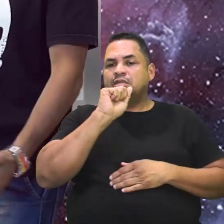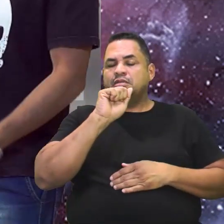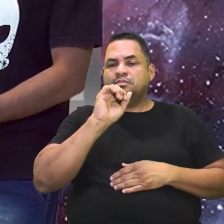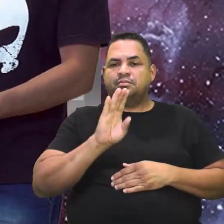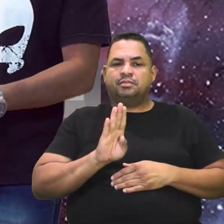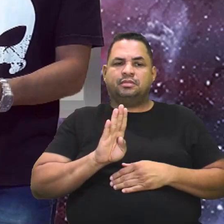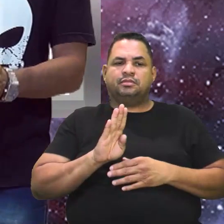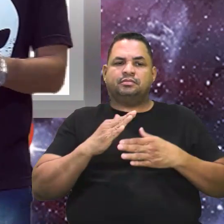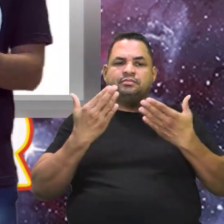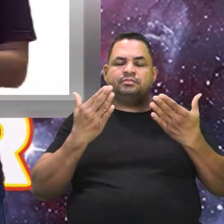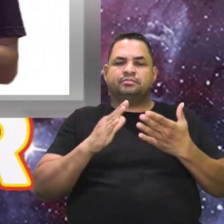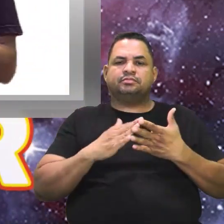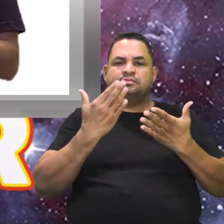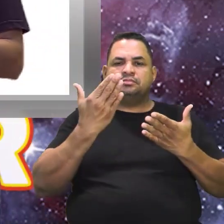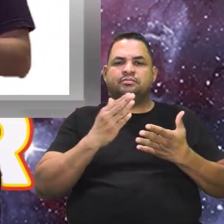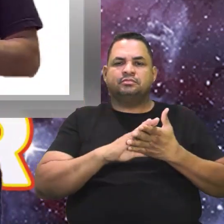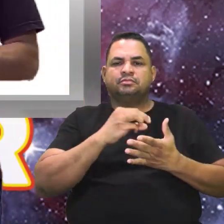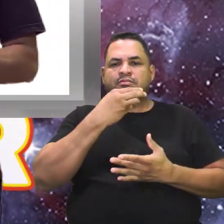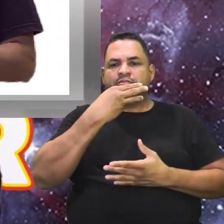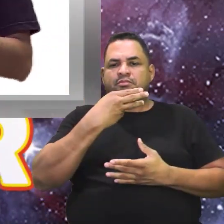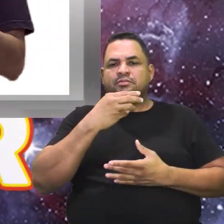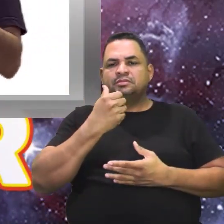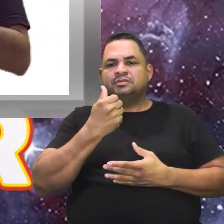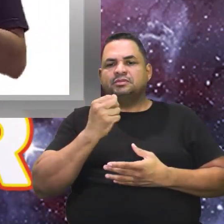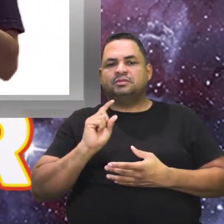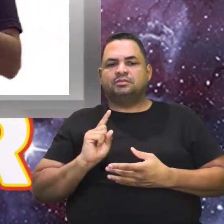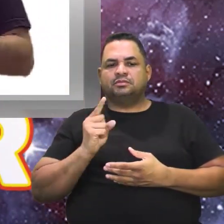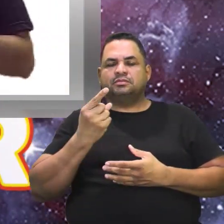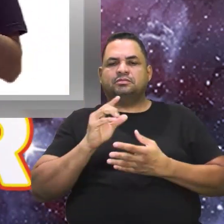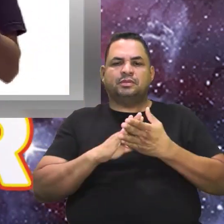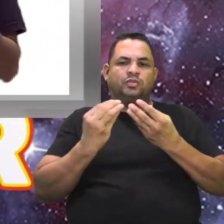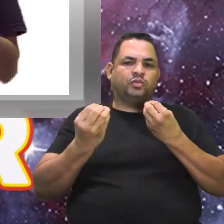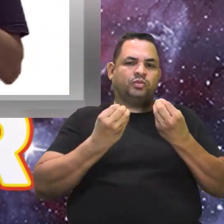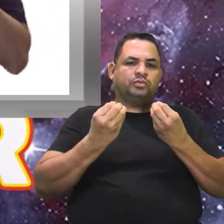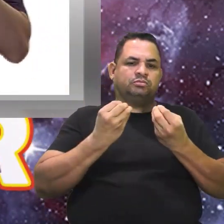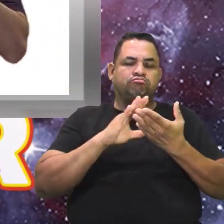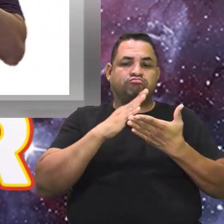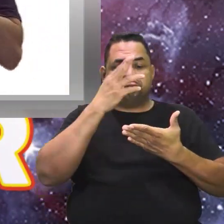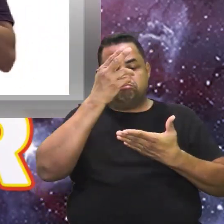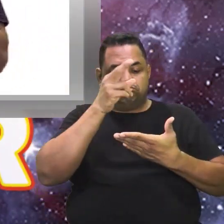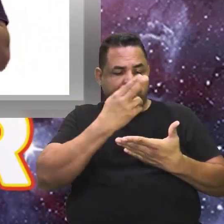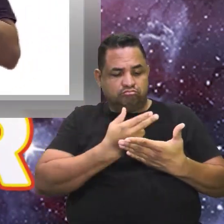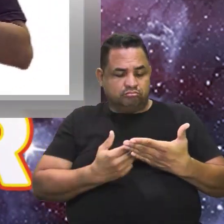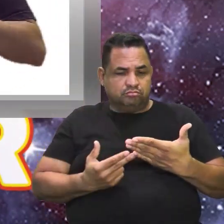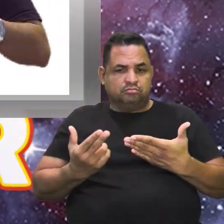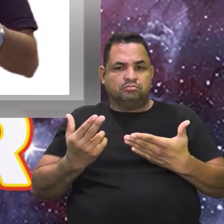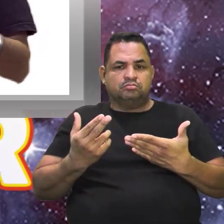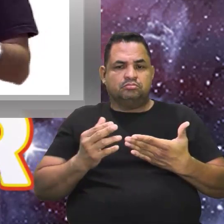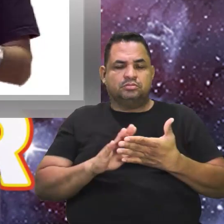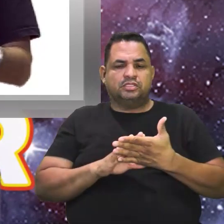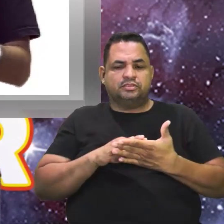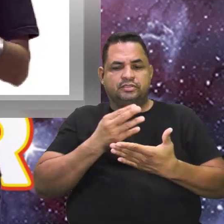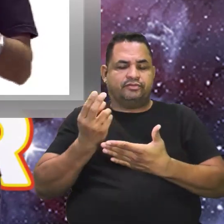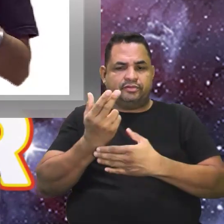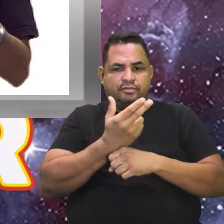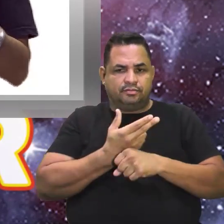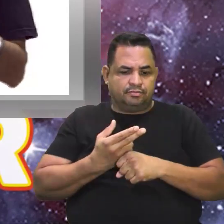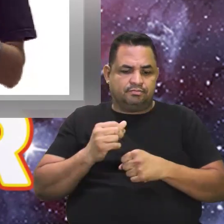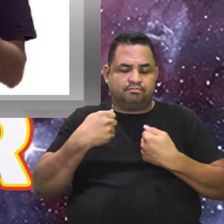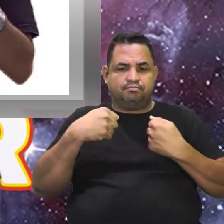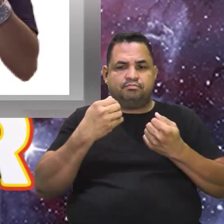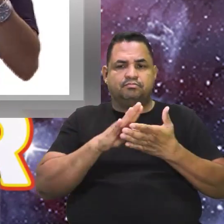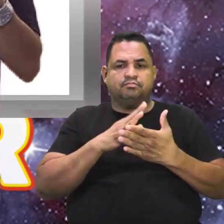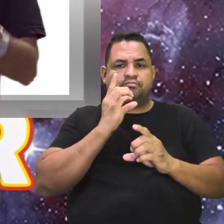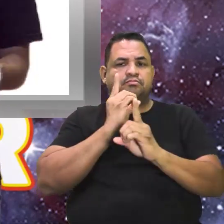né? Que é 36 mil e alguma coisa. São maneiras que você vai procurando. E essas maneiras de fazer, você tem